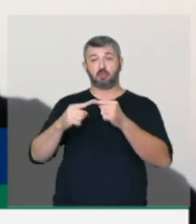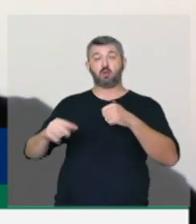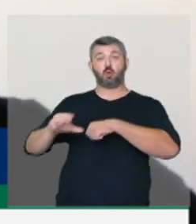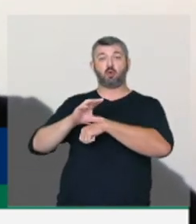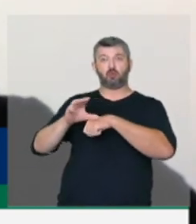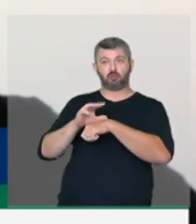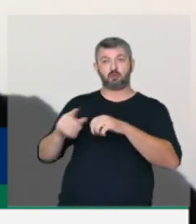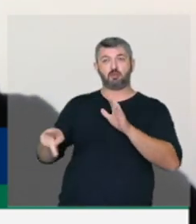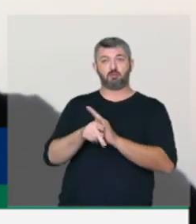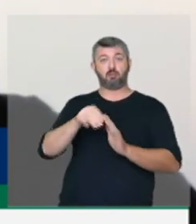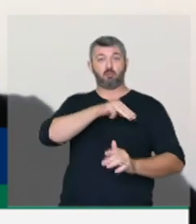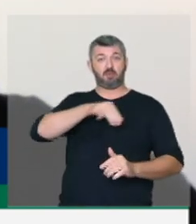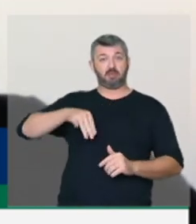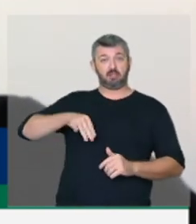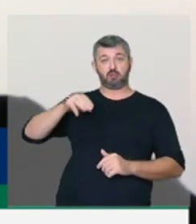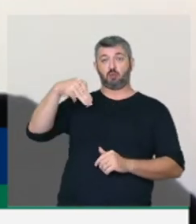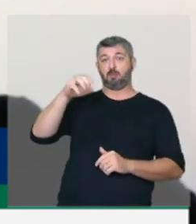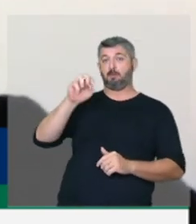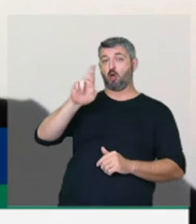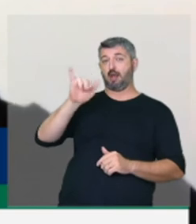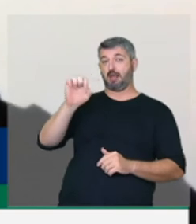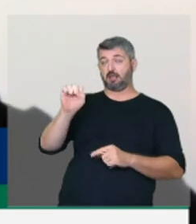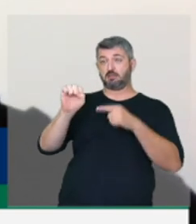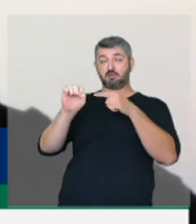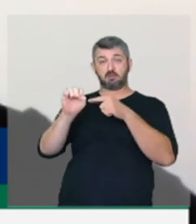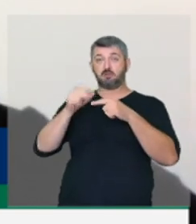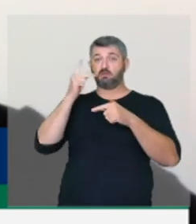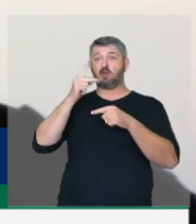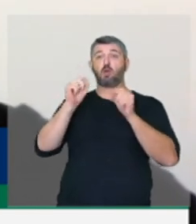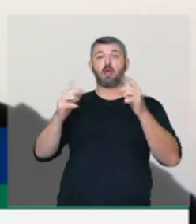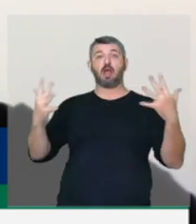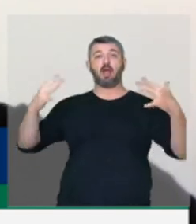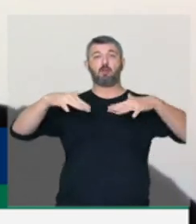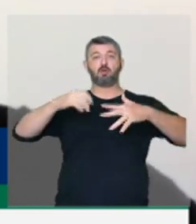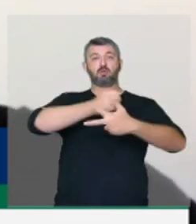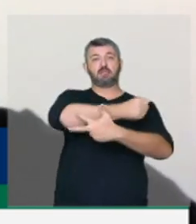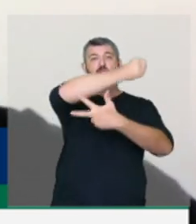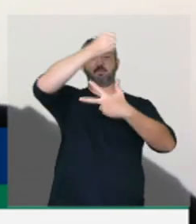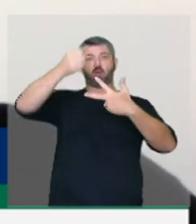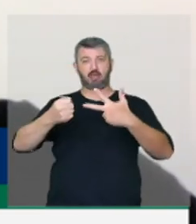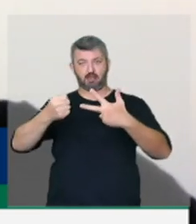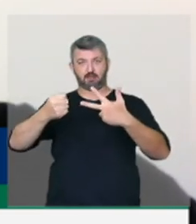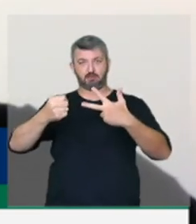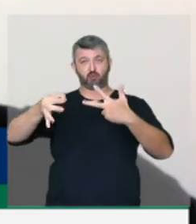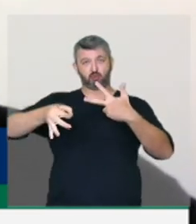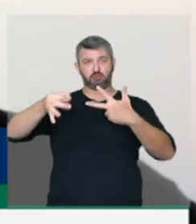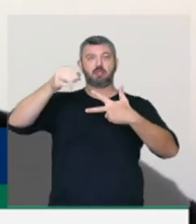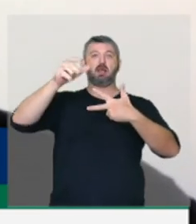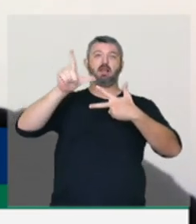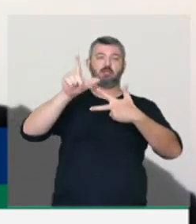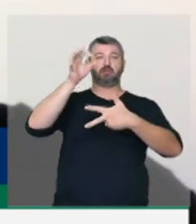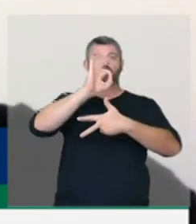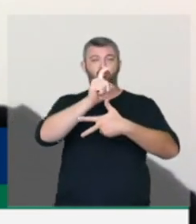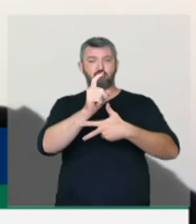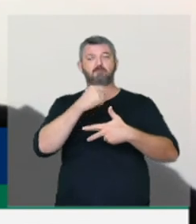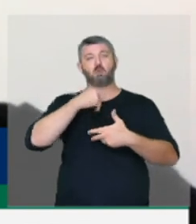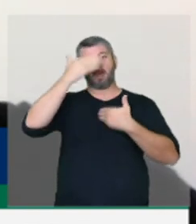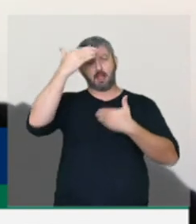pelo próprio ministro Alexandre de Moraes, que são palavras importantes sobre a independência harmoniosa dos poderes. E agradeço a oportunidade de trazer minhas